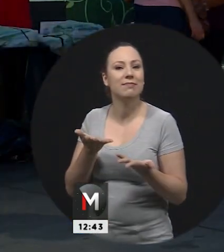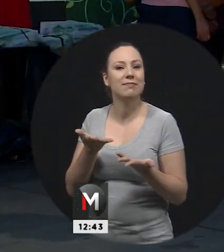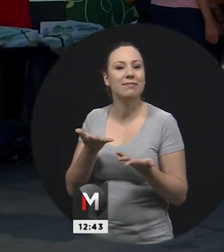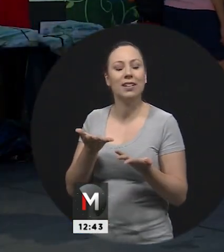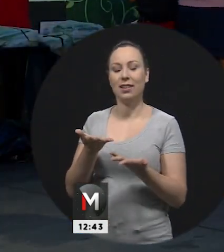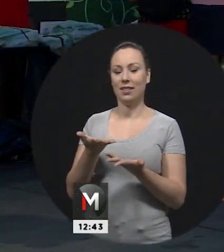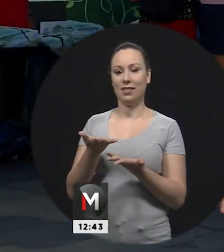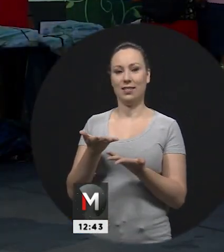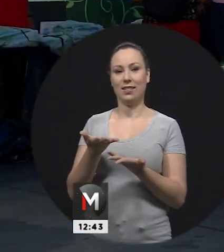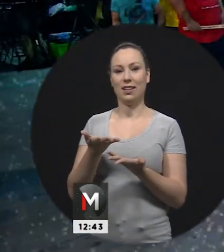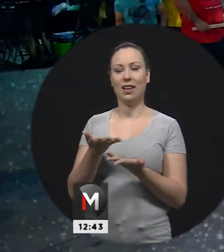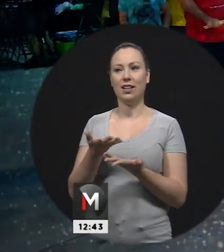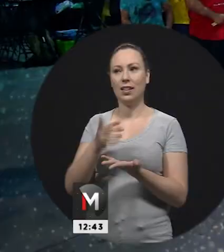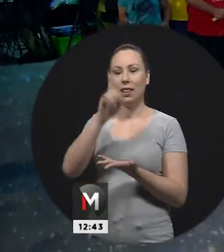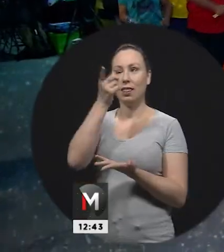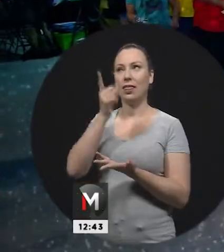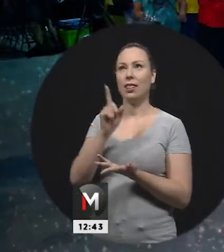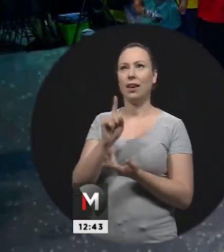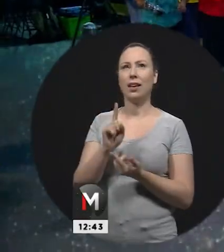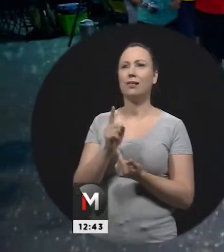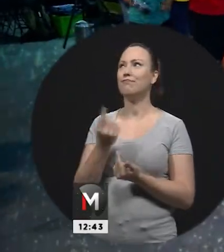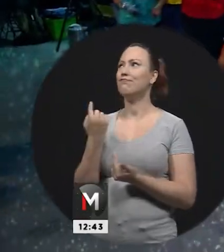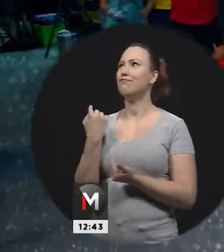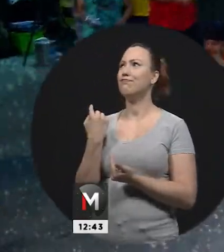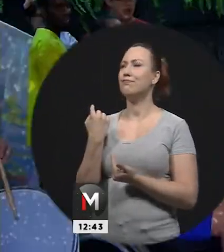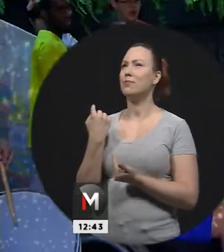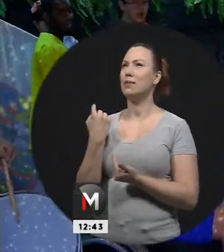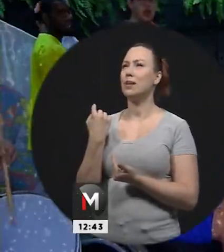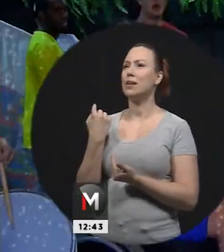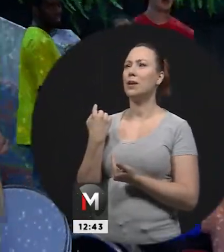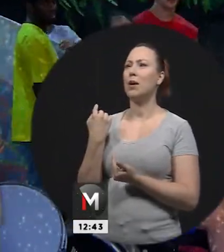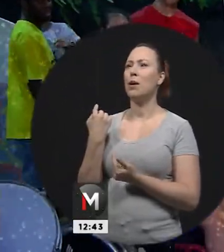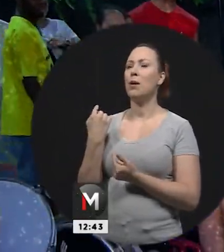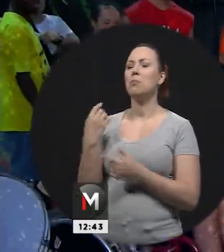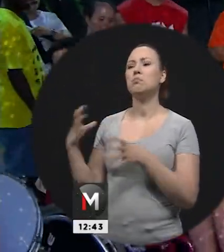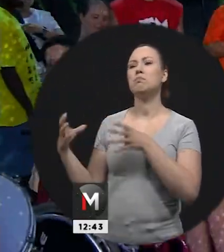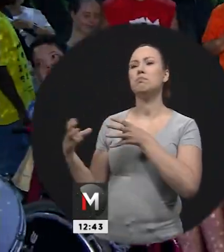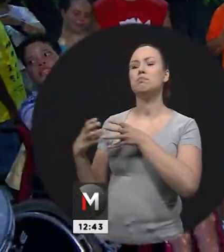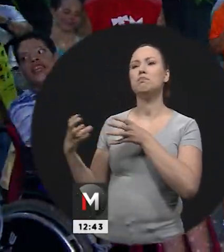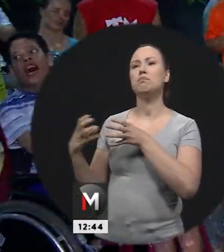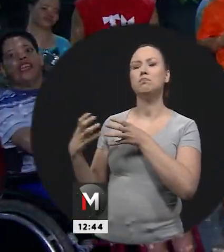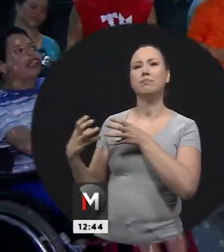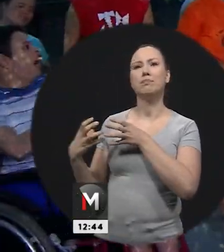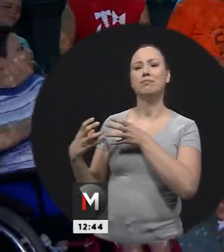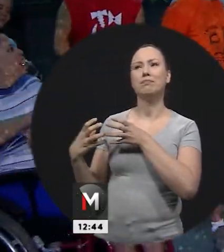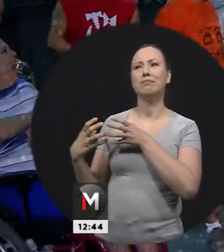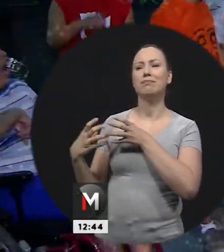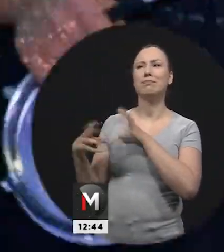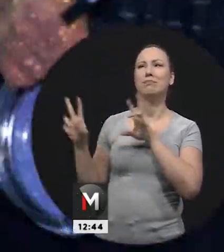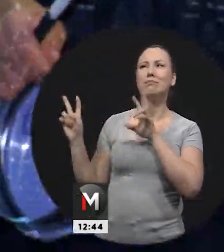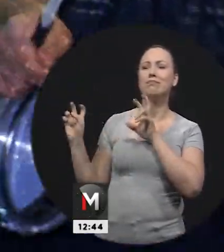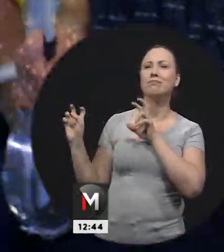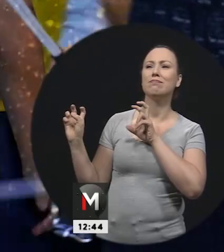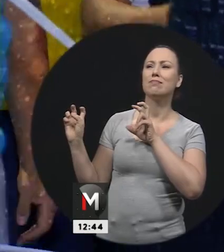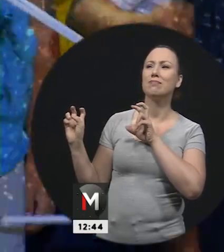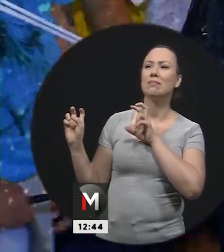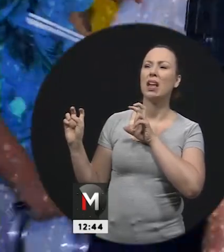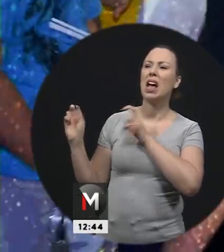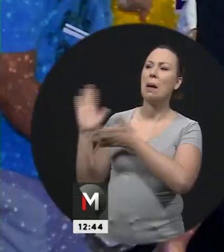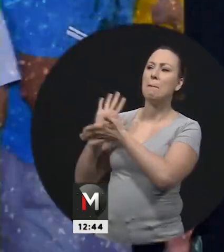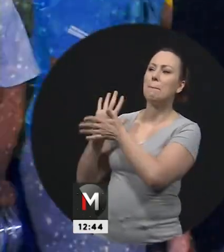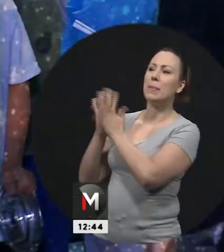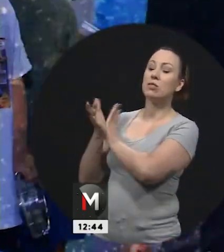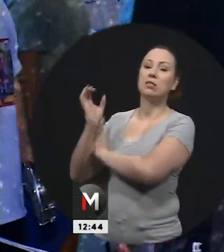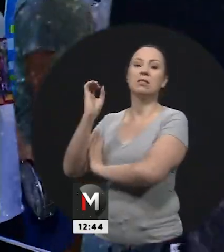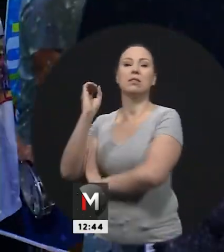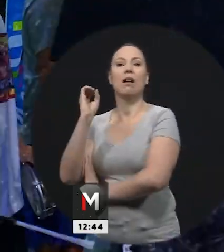ato. E, bom, aí me veio a ideia de fazer. É botar o bloco na rua com uma ideia